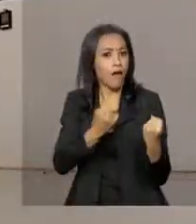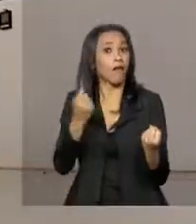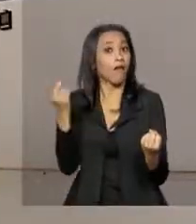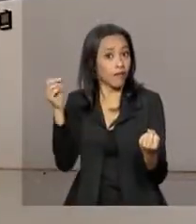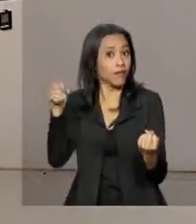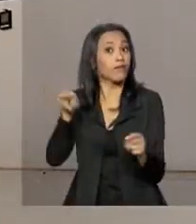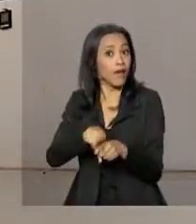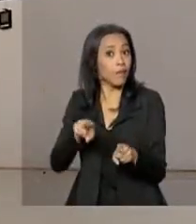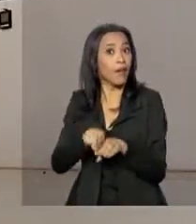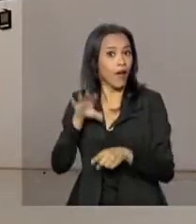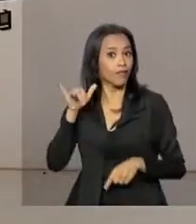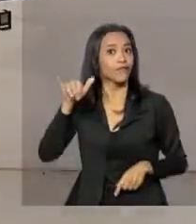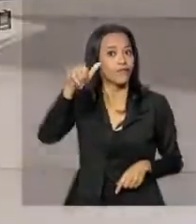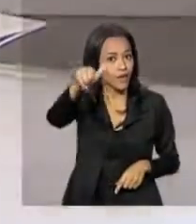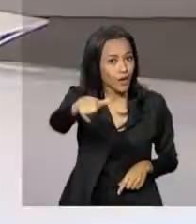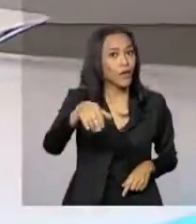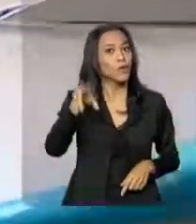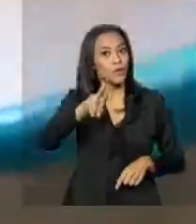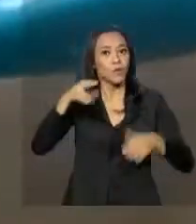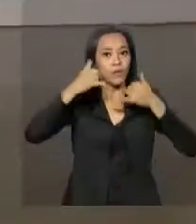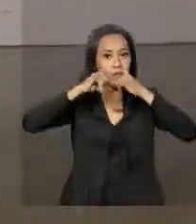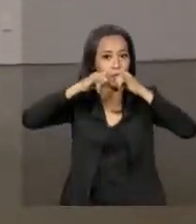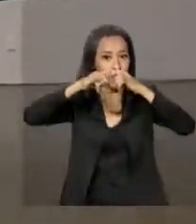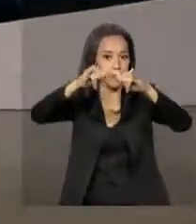avião movidos à eletricidade.